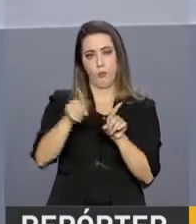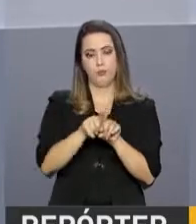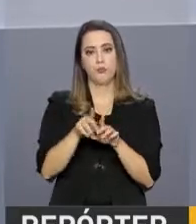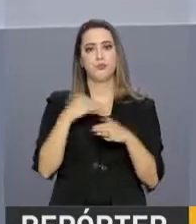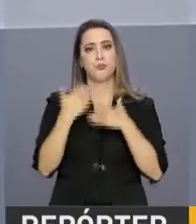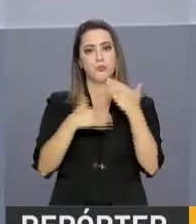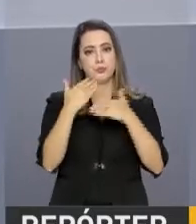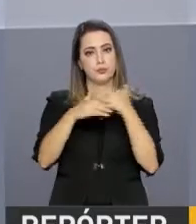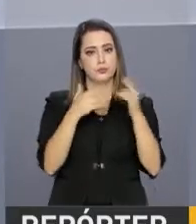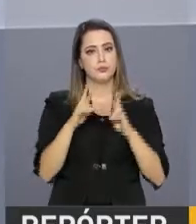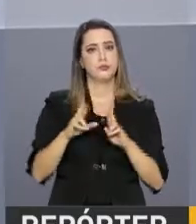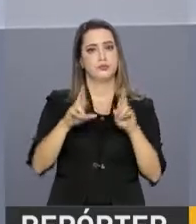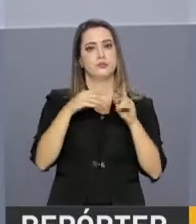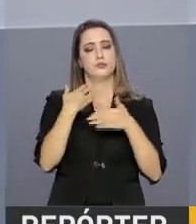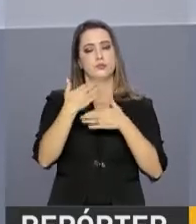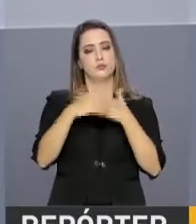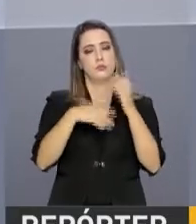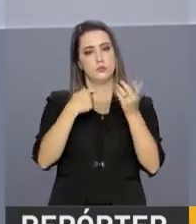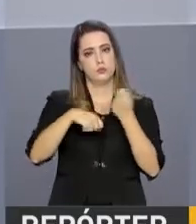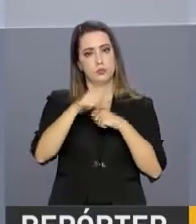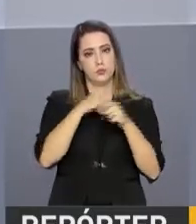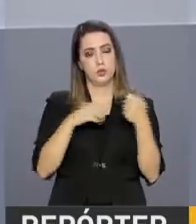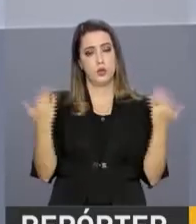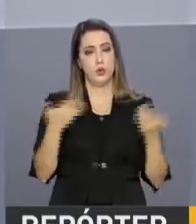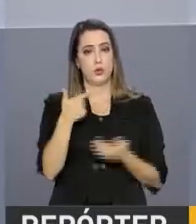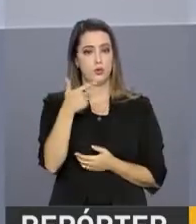expectativa de crescimento da economia, que passou para